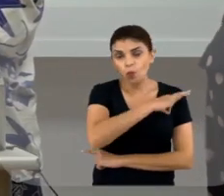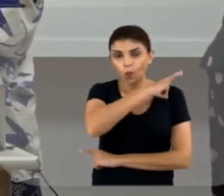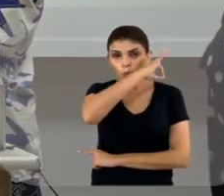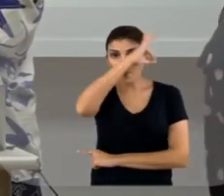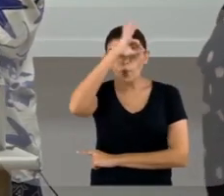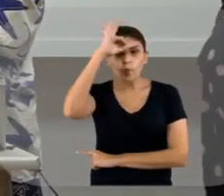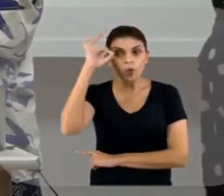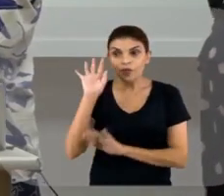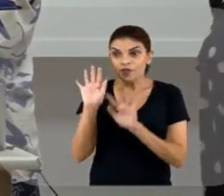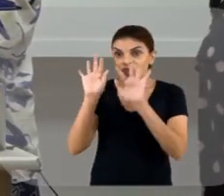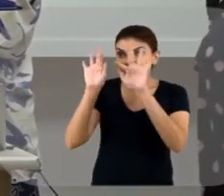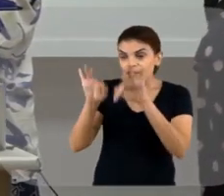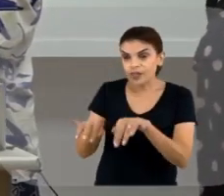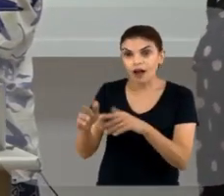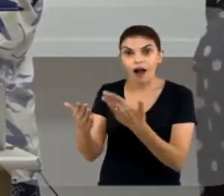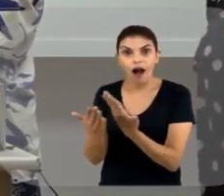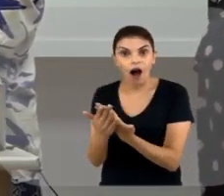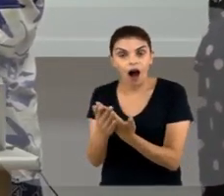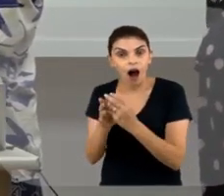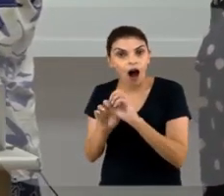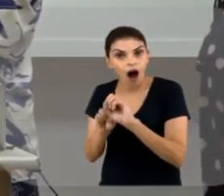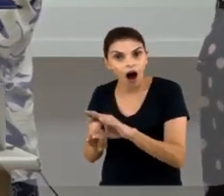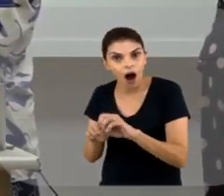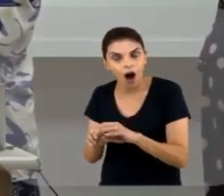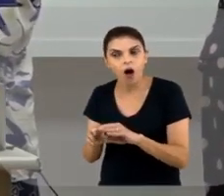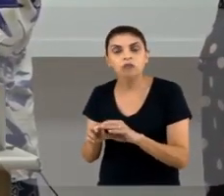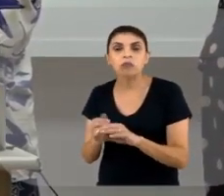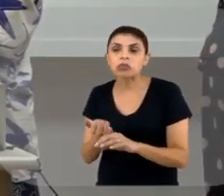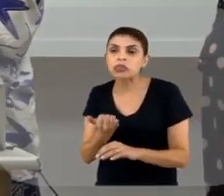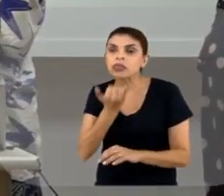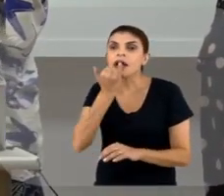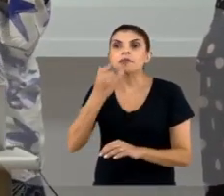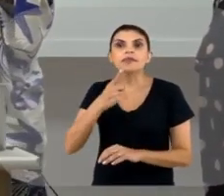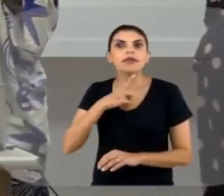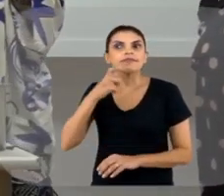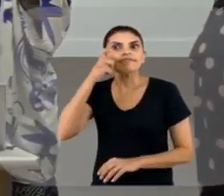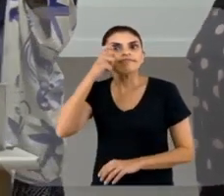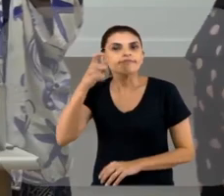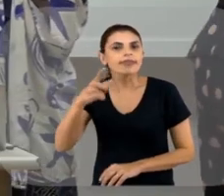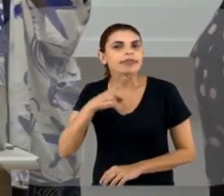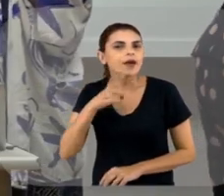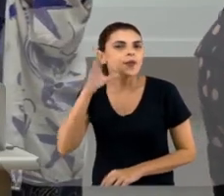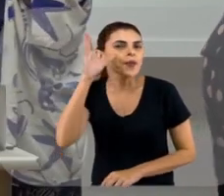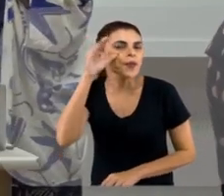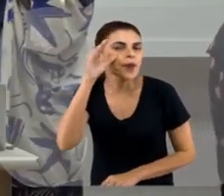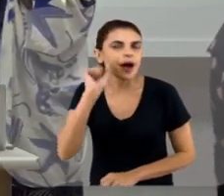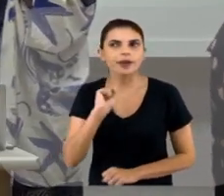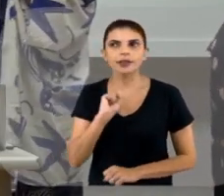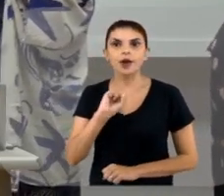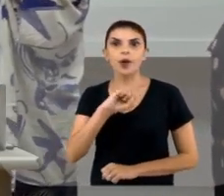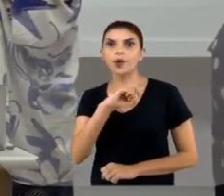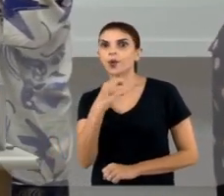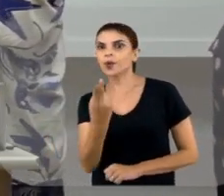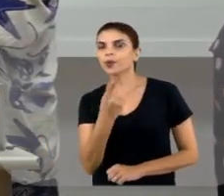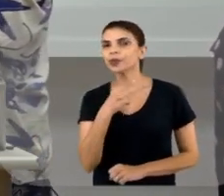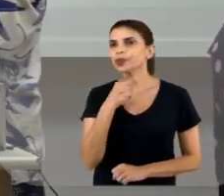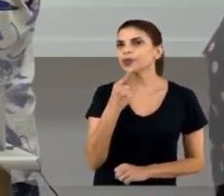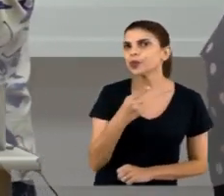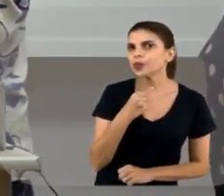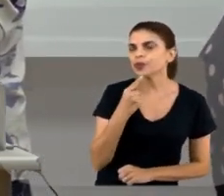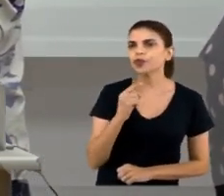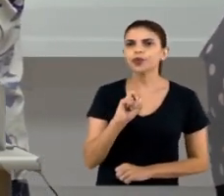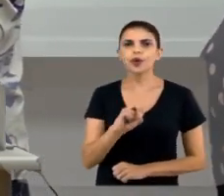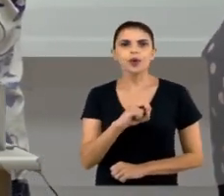o ideal é que ao final daquela aula, ela, de repente, né, se tem ali algum ponto, alguma dúvida, algo que ela